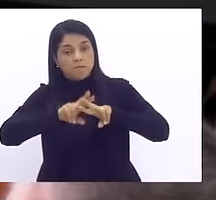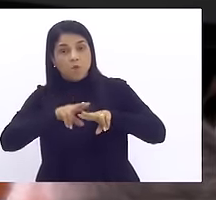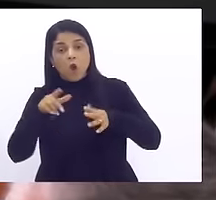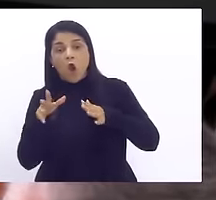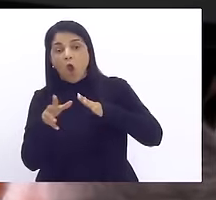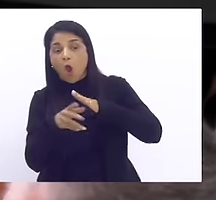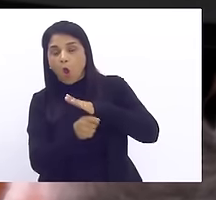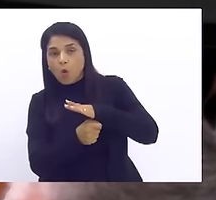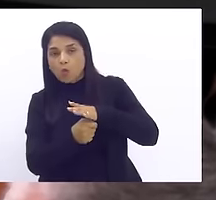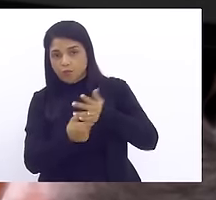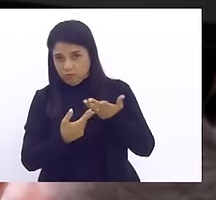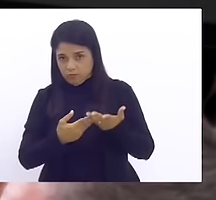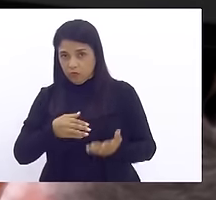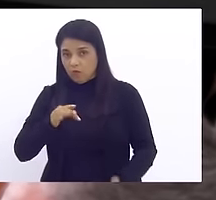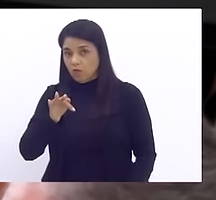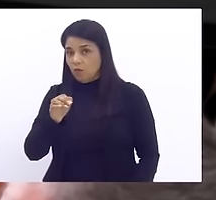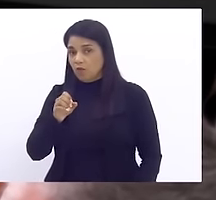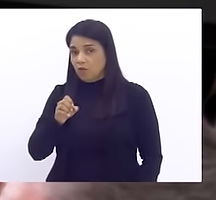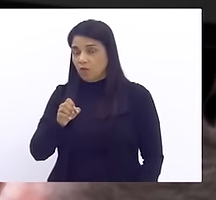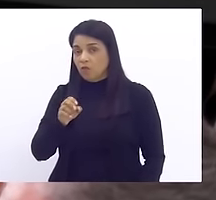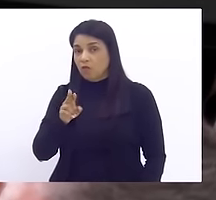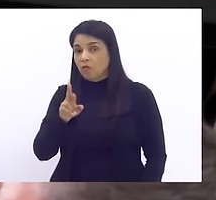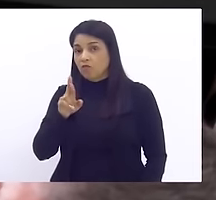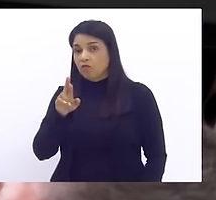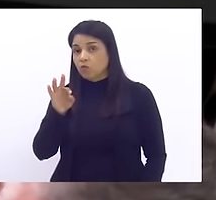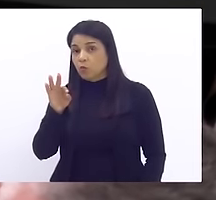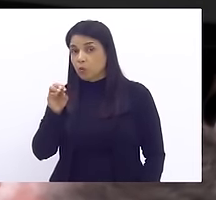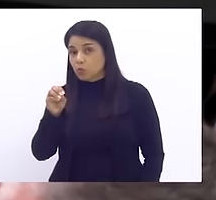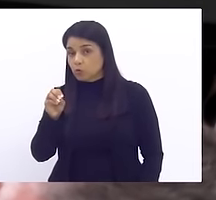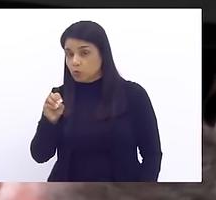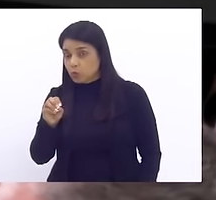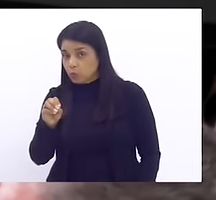de roubo ou furto só isso só de arrefeição